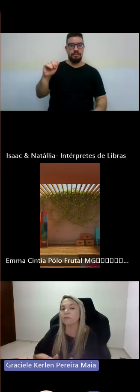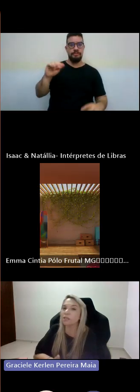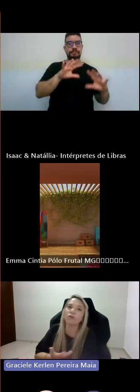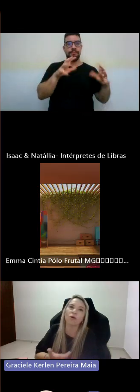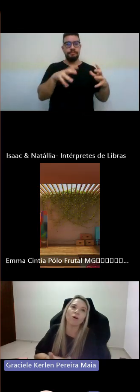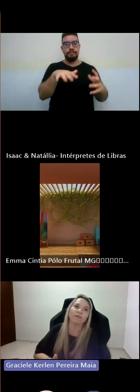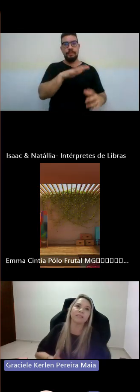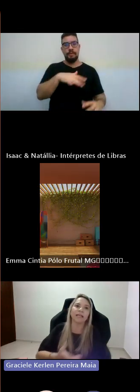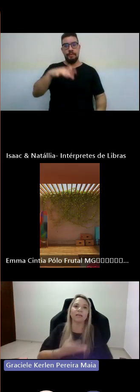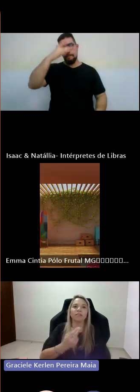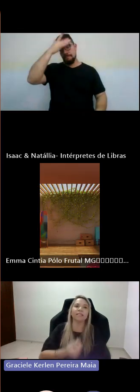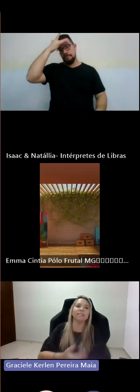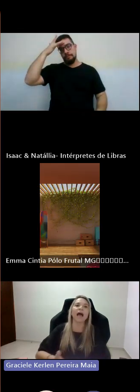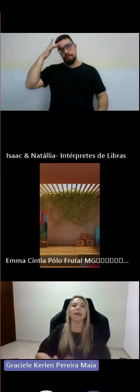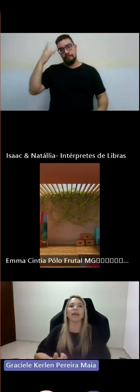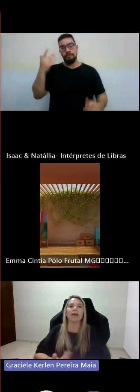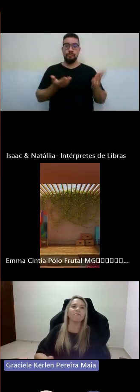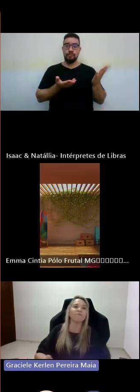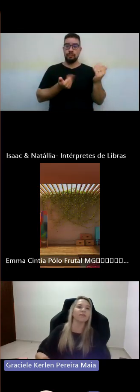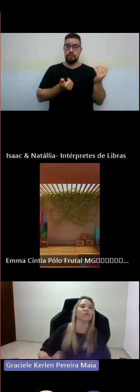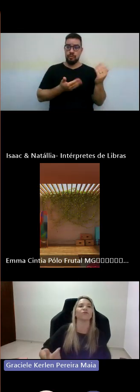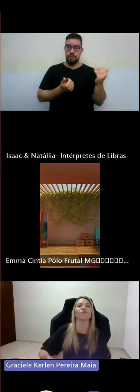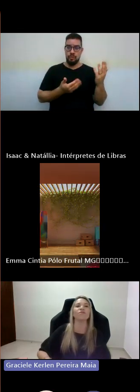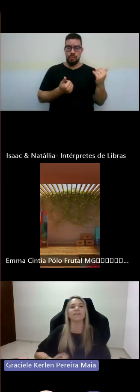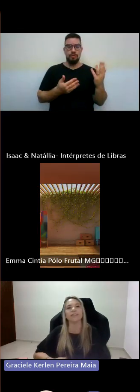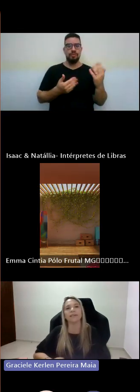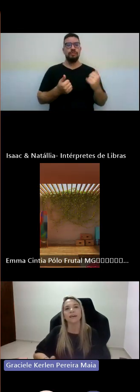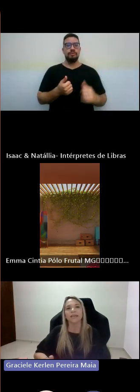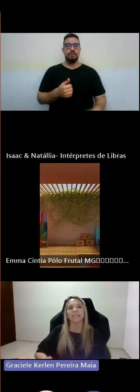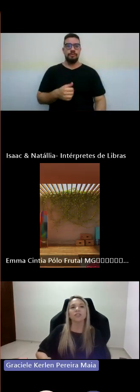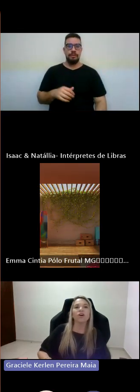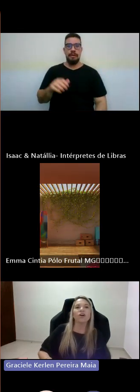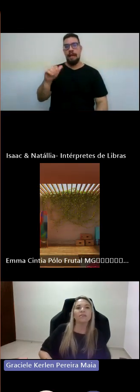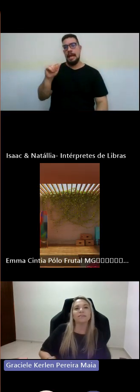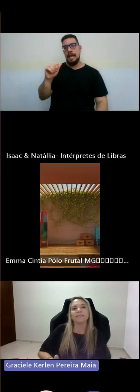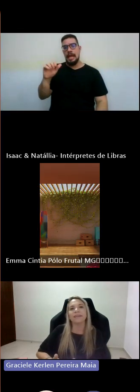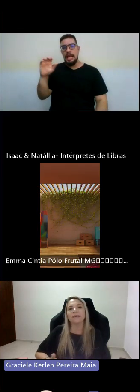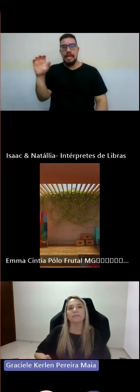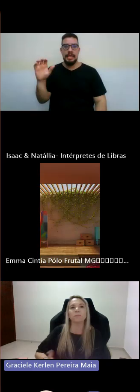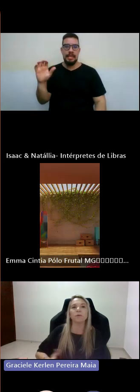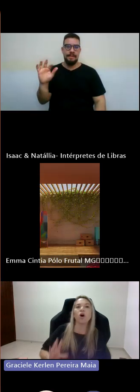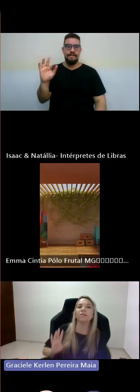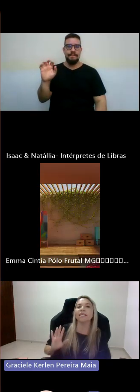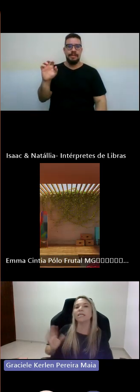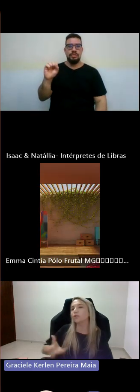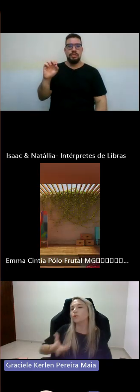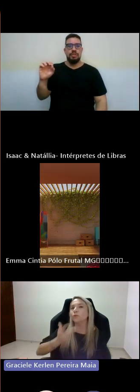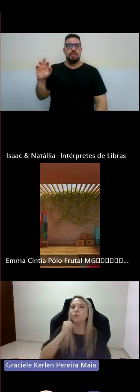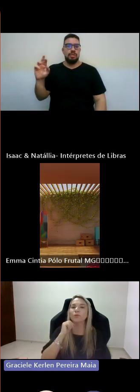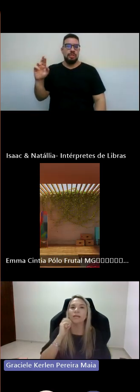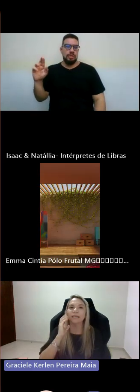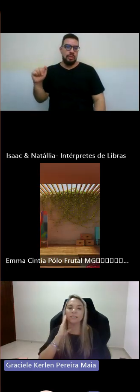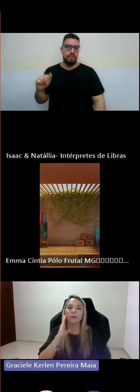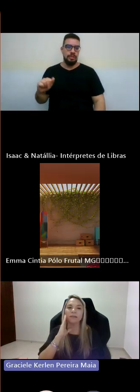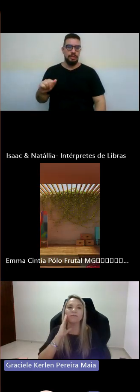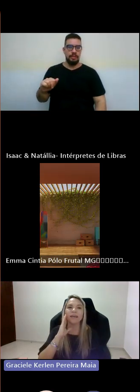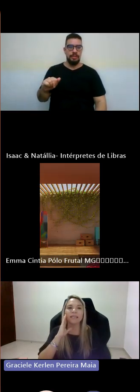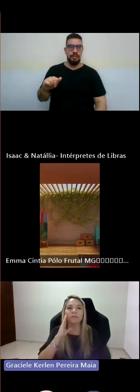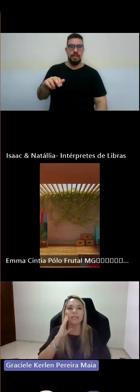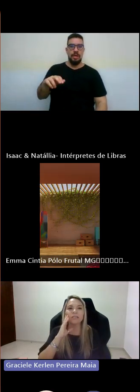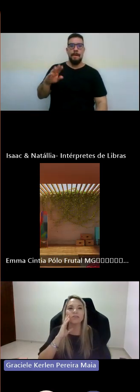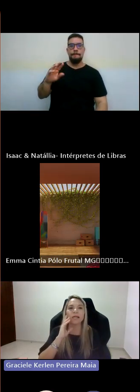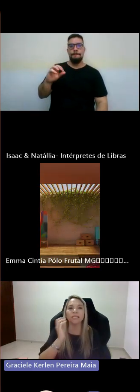vezes vão ser jovens, né? Que utilizam a professora, nós, né, os brother, tudo. Vocês